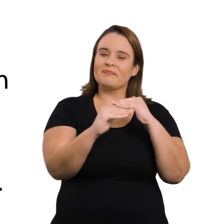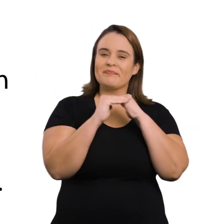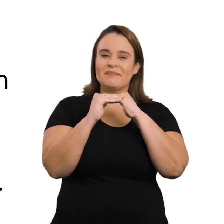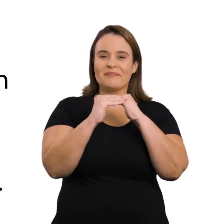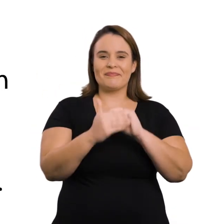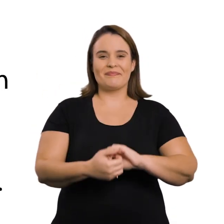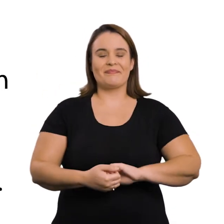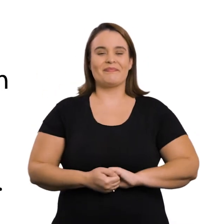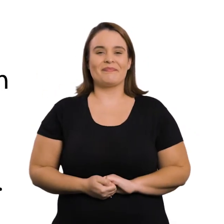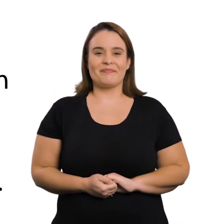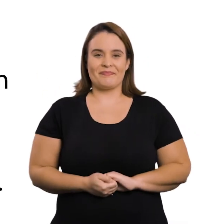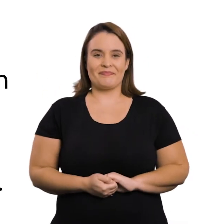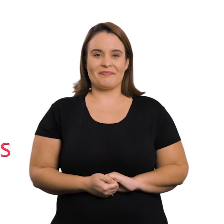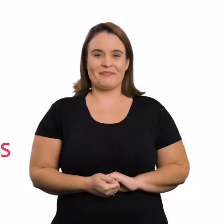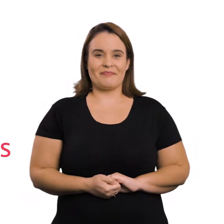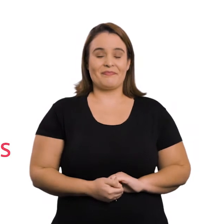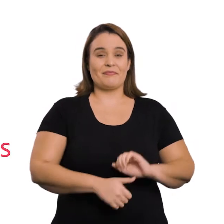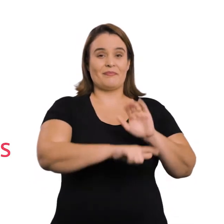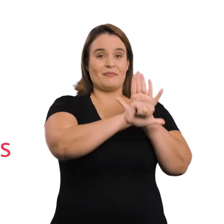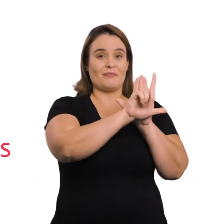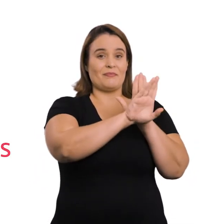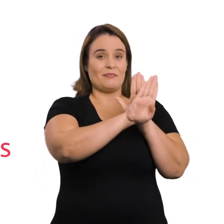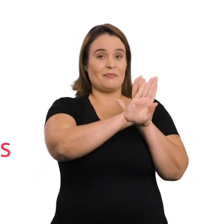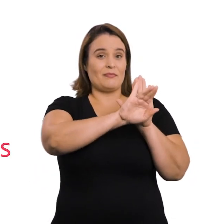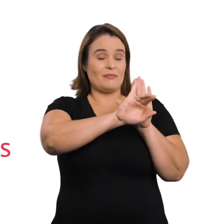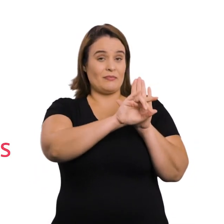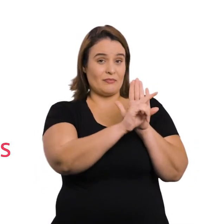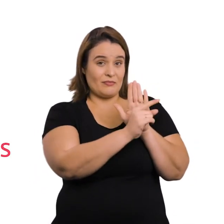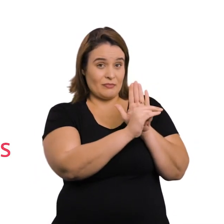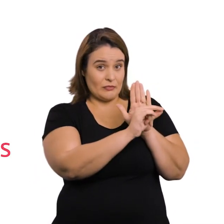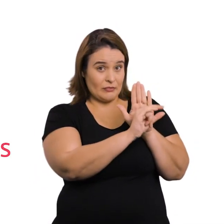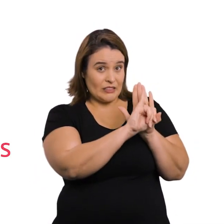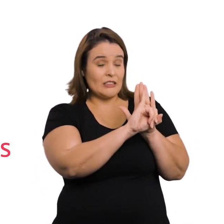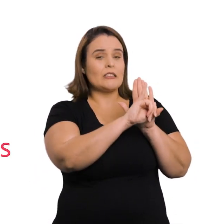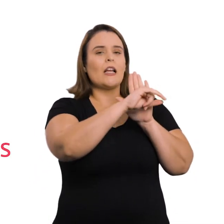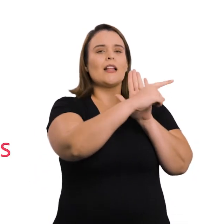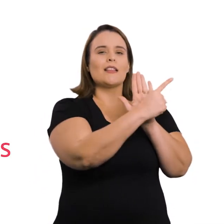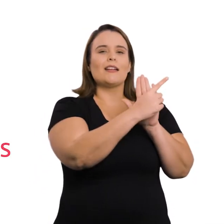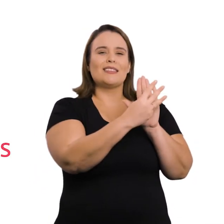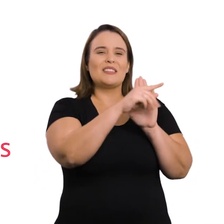oportunidades. A Lei Brasileira de Inclusão, Lei nº